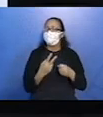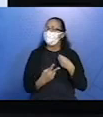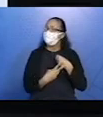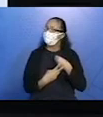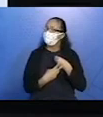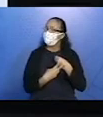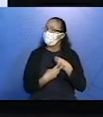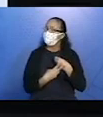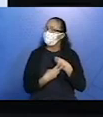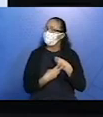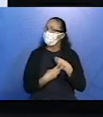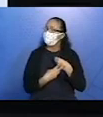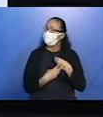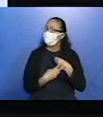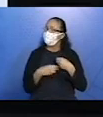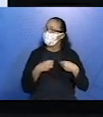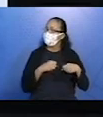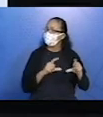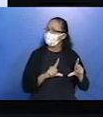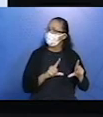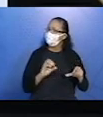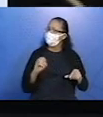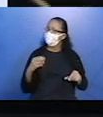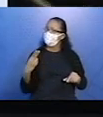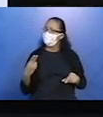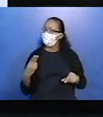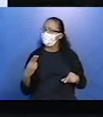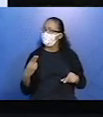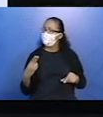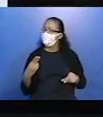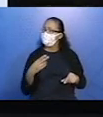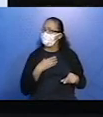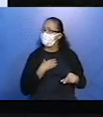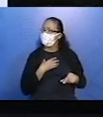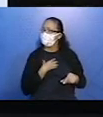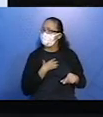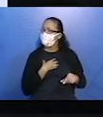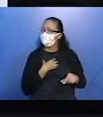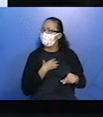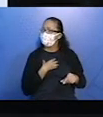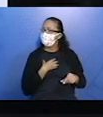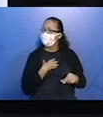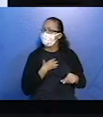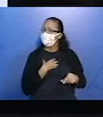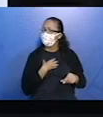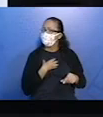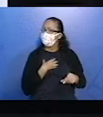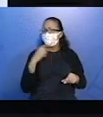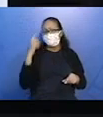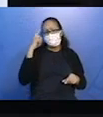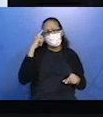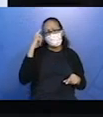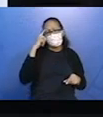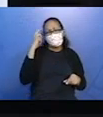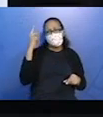Você classificaria como ação ou como estado? O que você pensa?